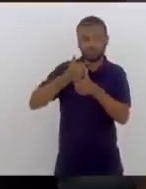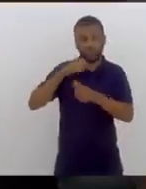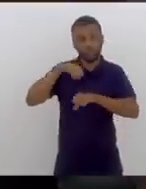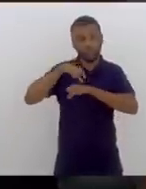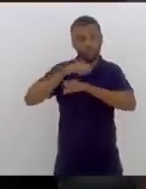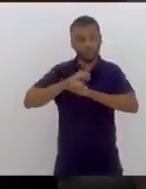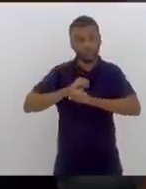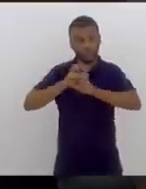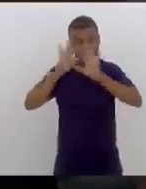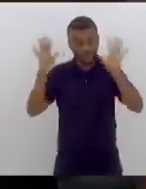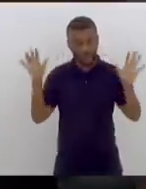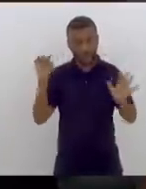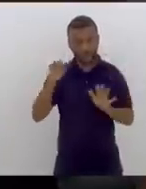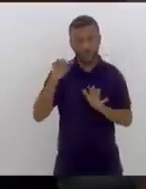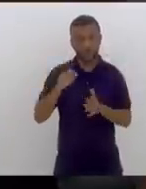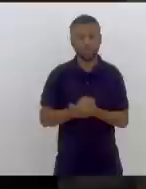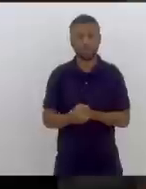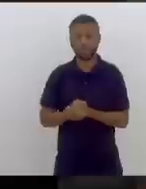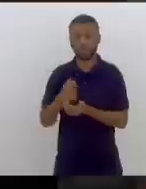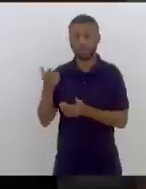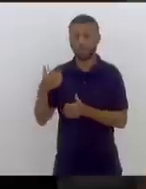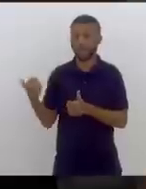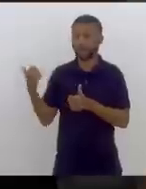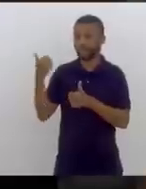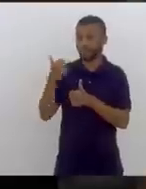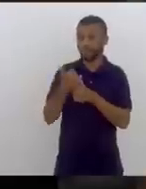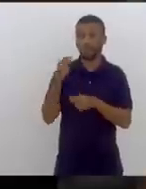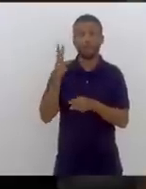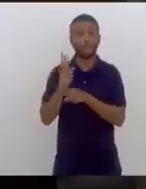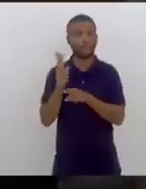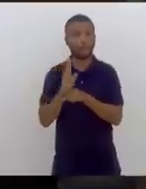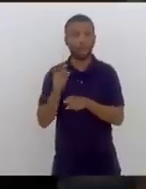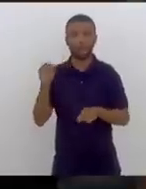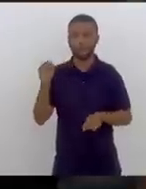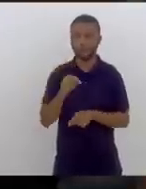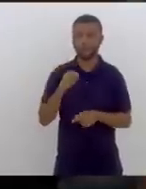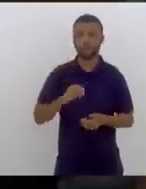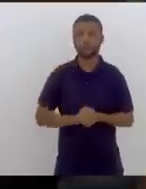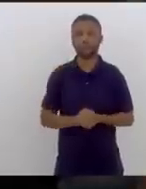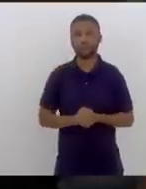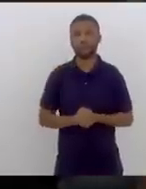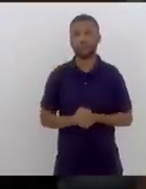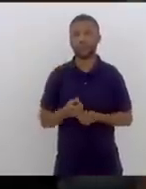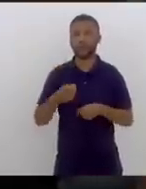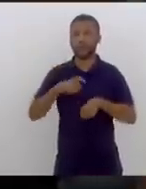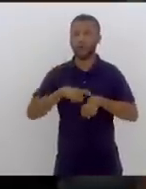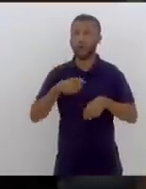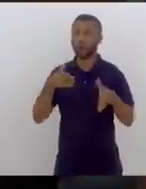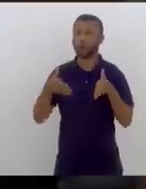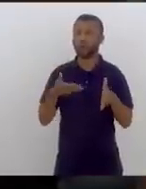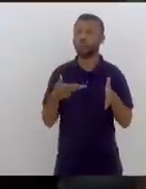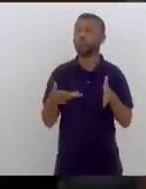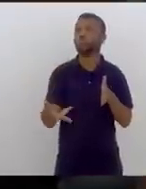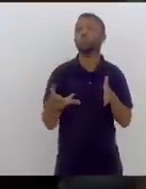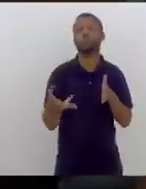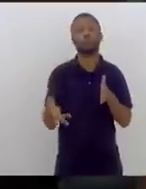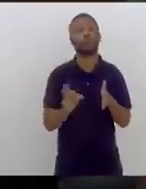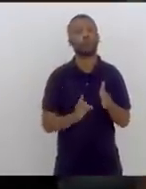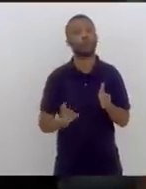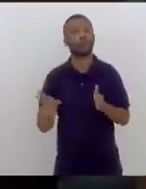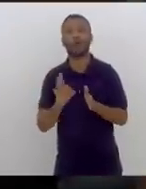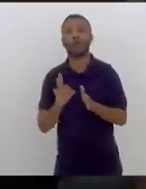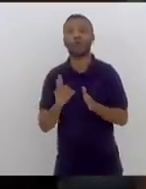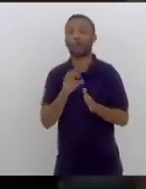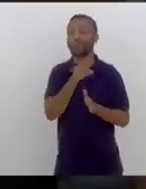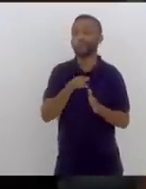para os companheiros está interditado civilmente ele o tempo não correu para ele então não ocorreu a